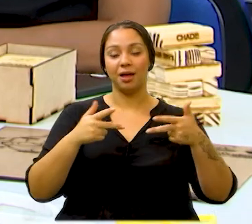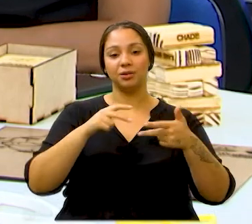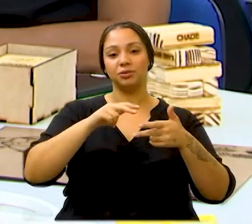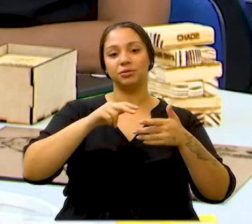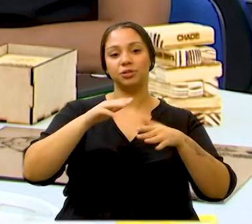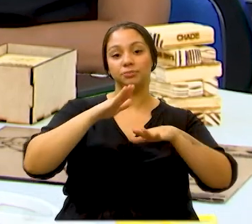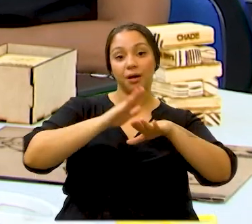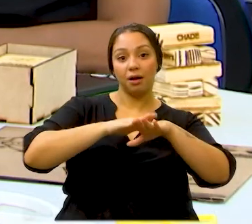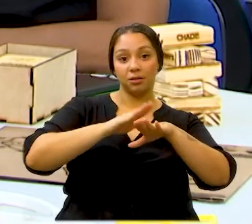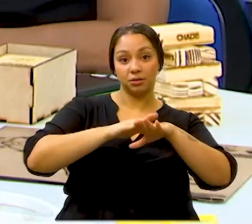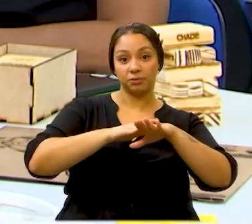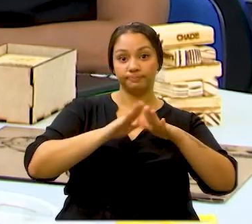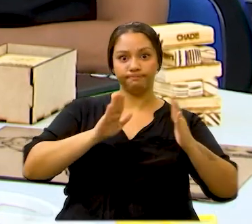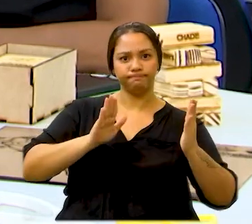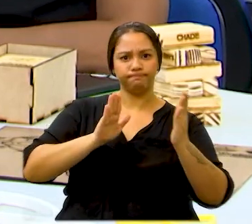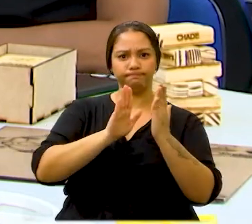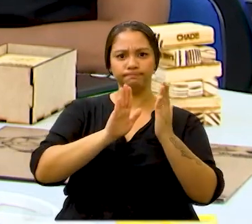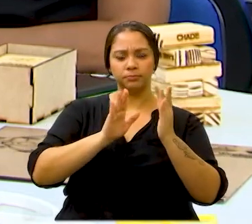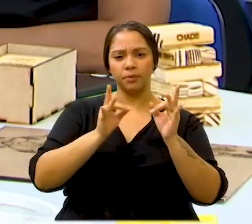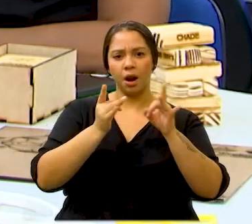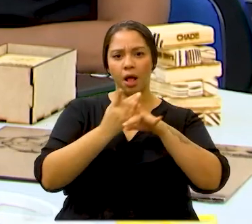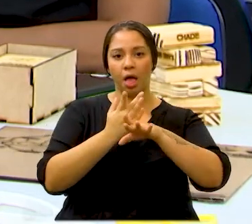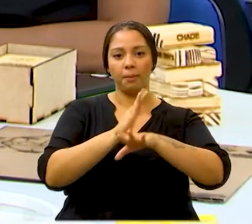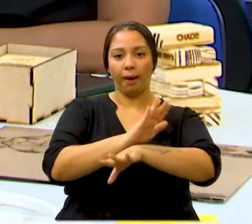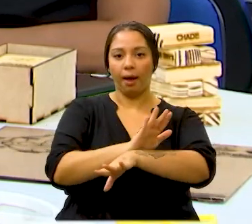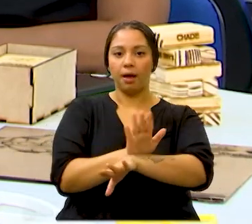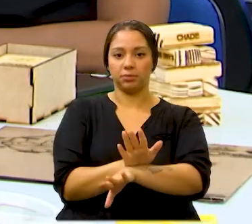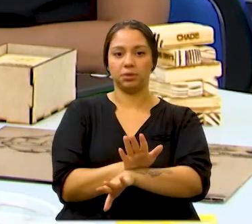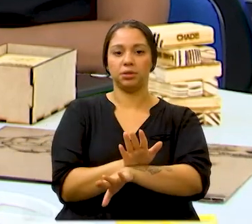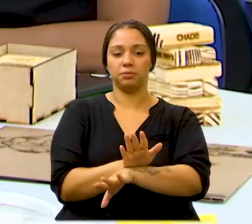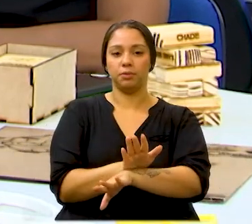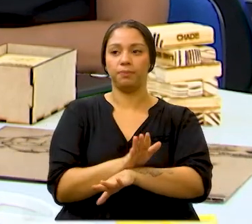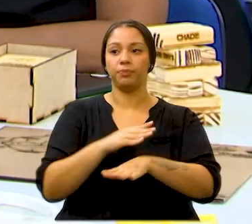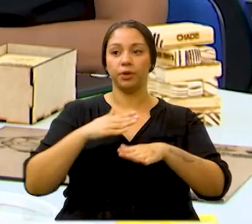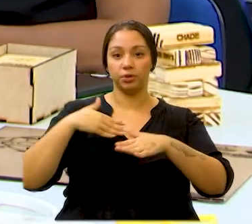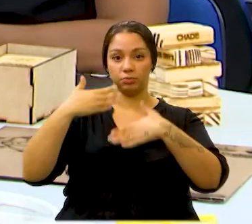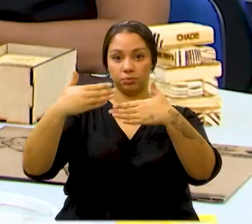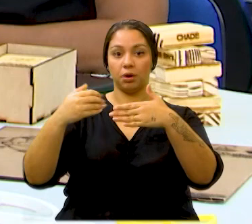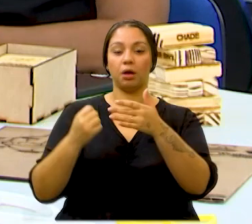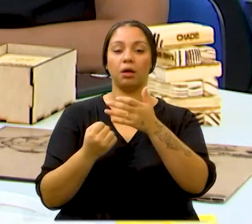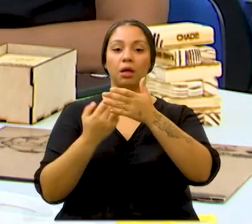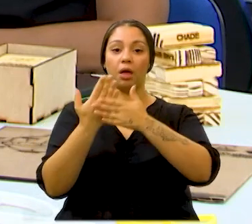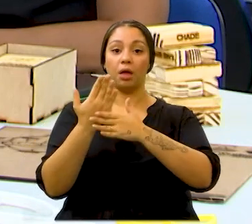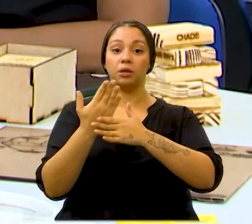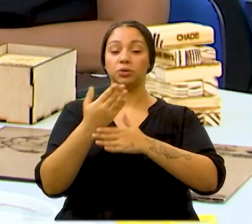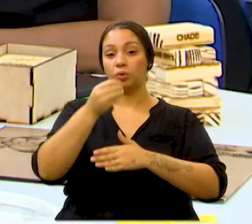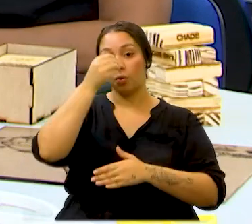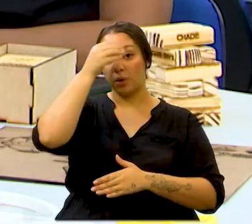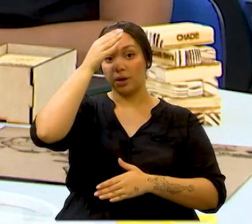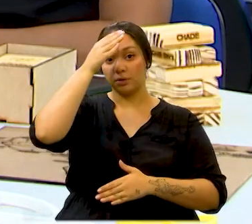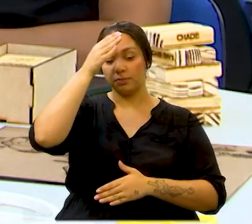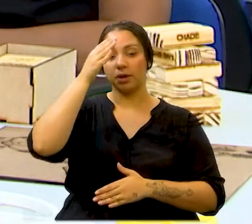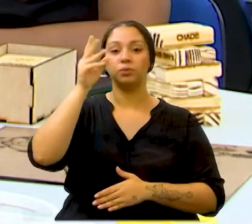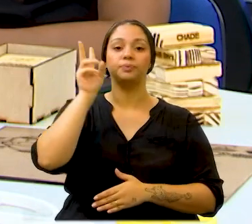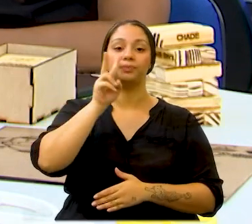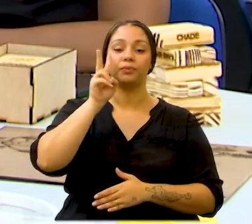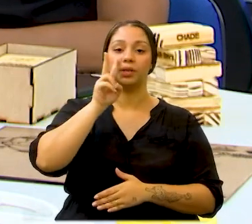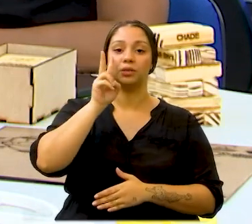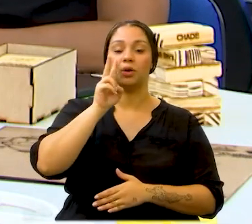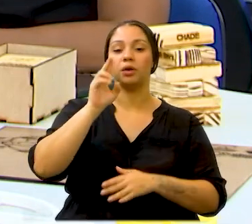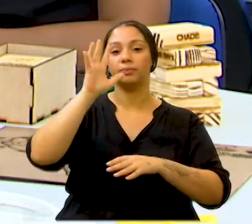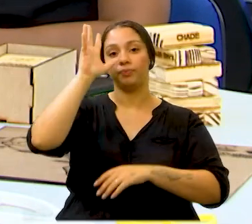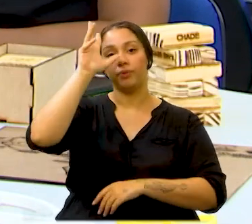uma das nossas ações de enfrentamento ao racismo, né, de produção de conhecimento em história e cultura